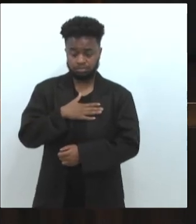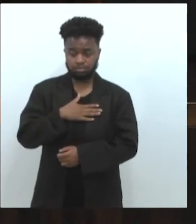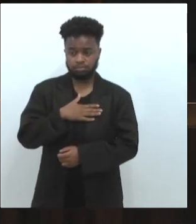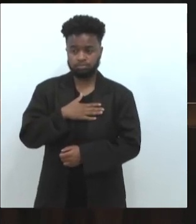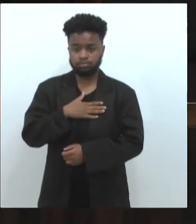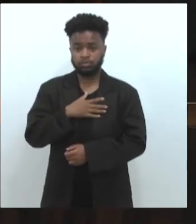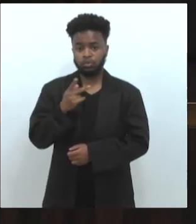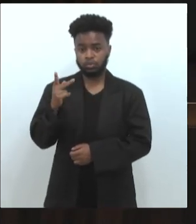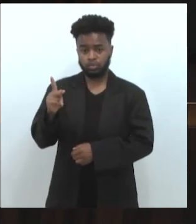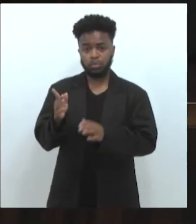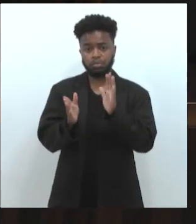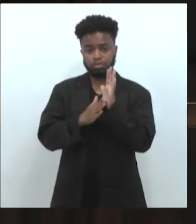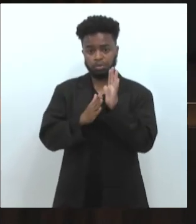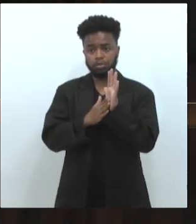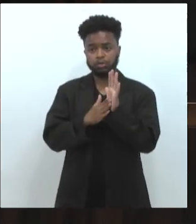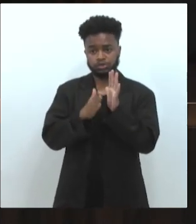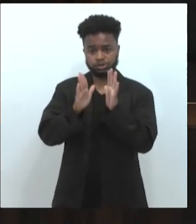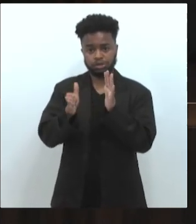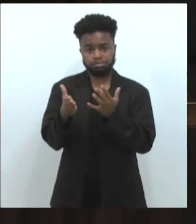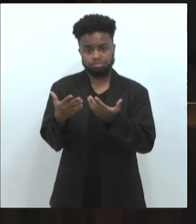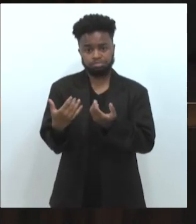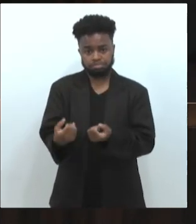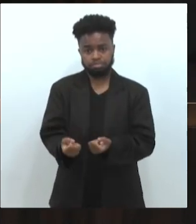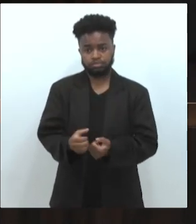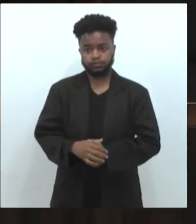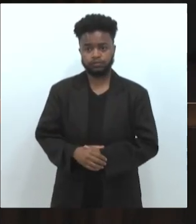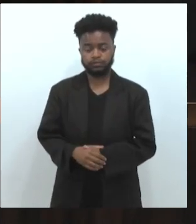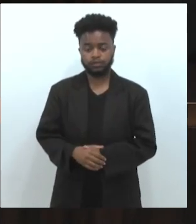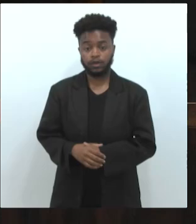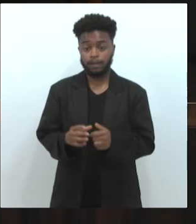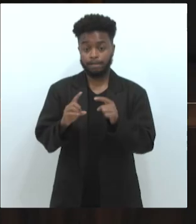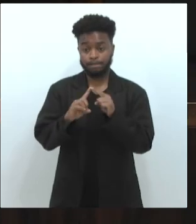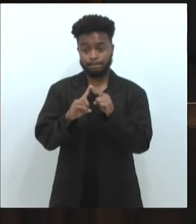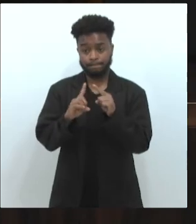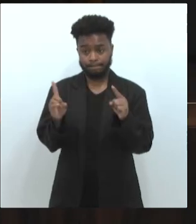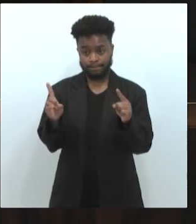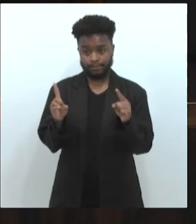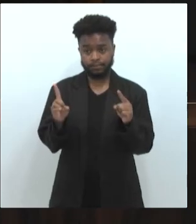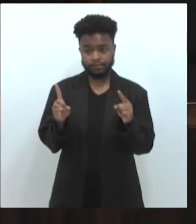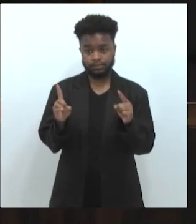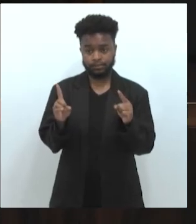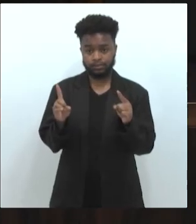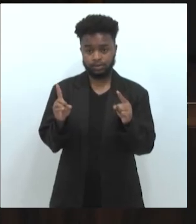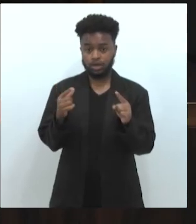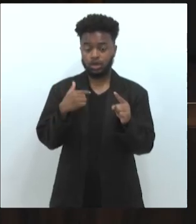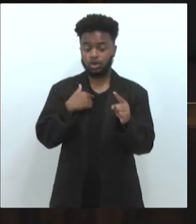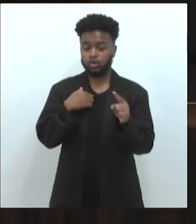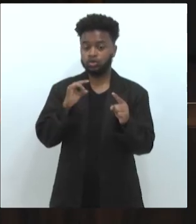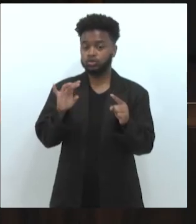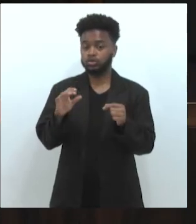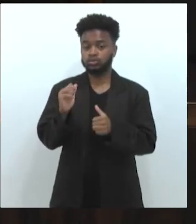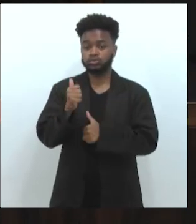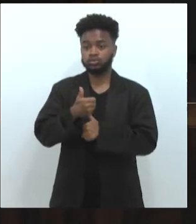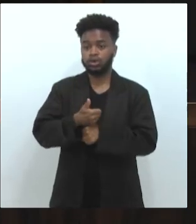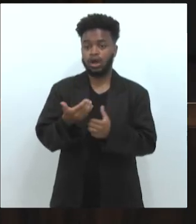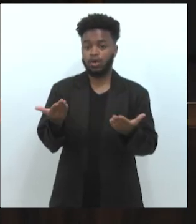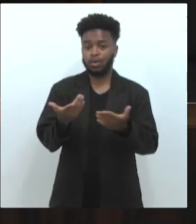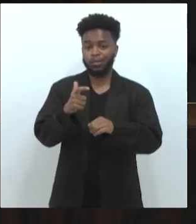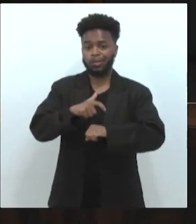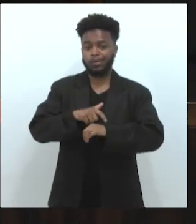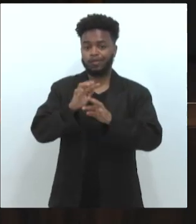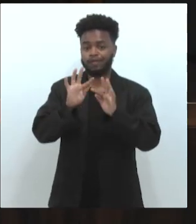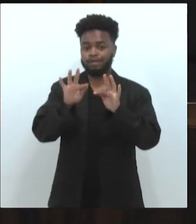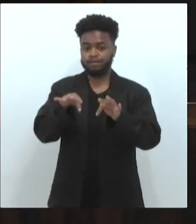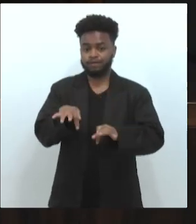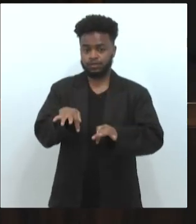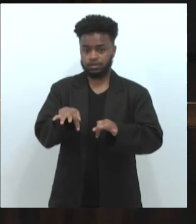sua proposta já está acatada. Mas lembro do deputado Dionísio que eu estou presidindo o